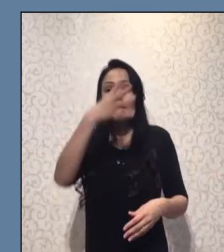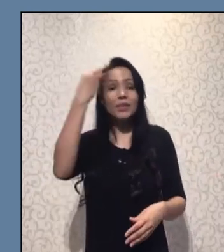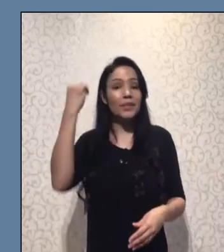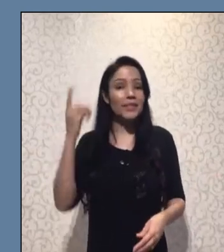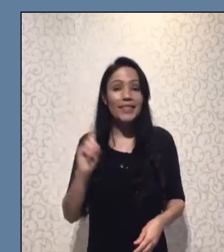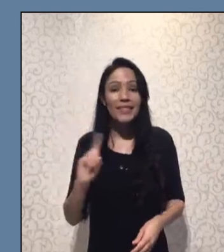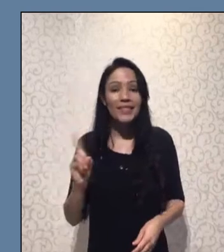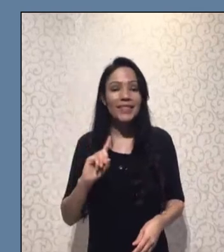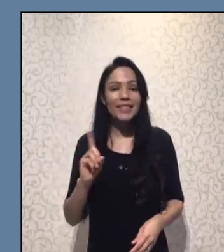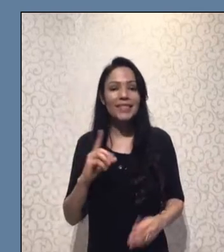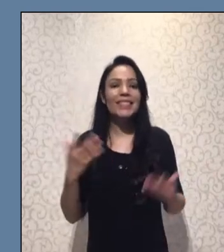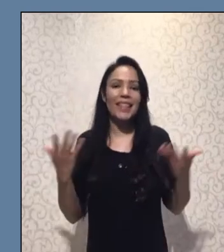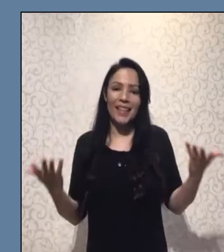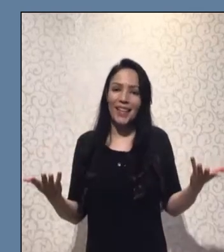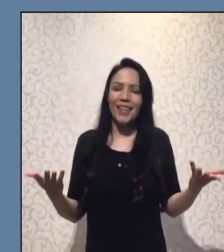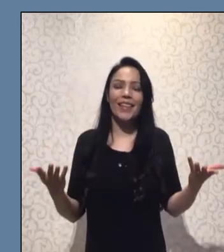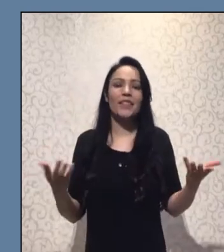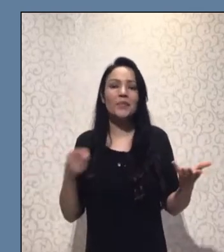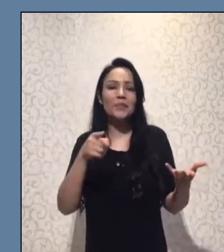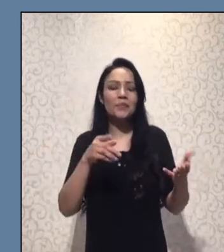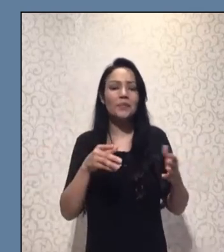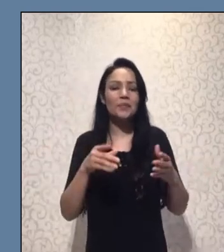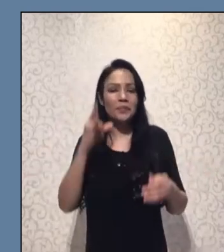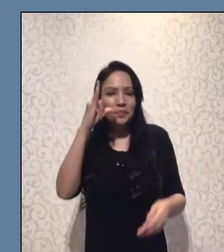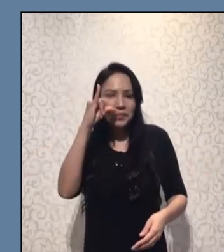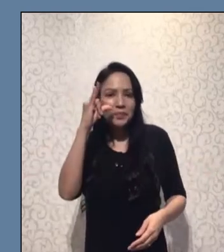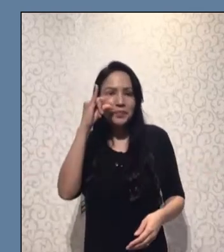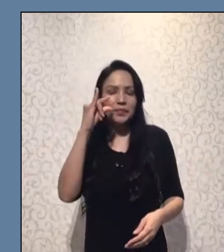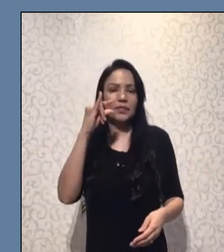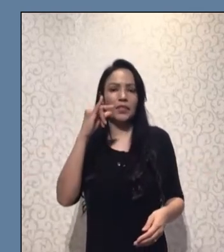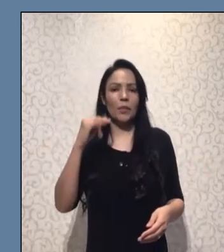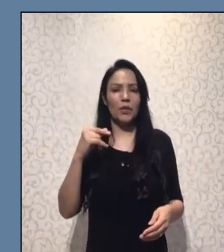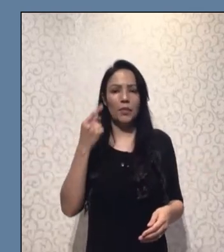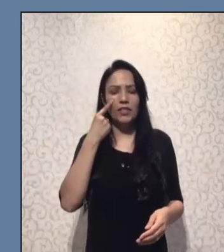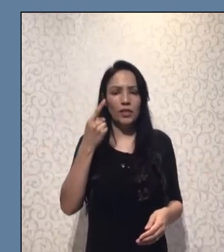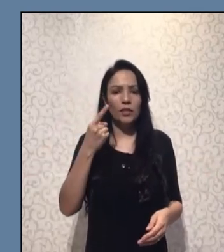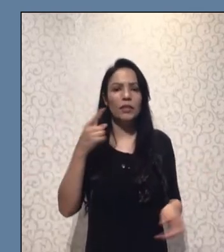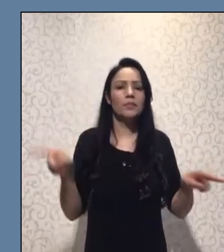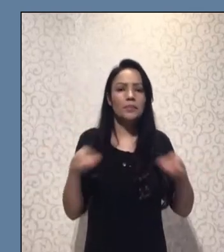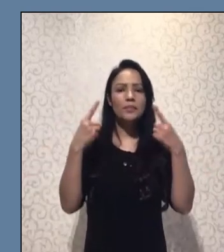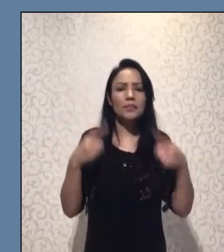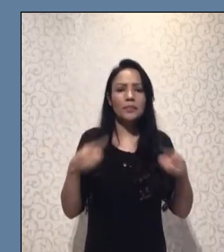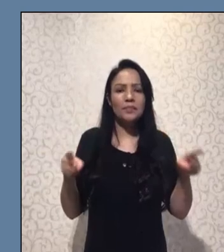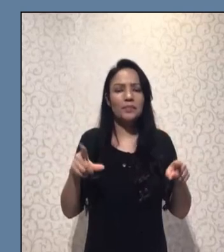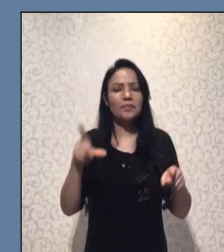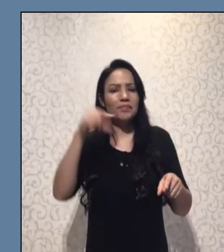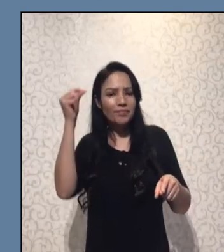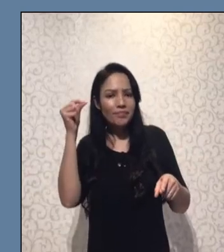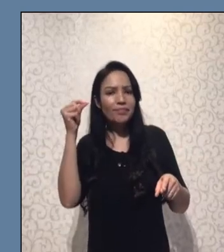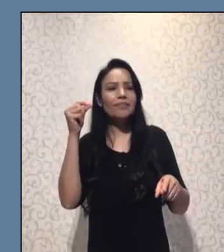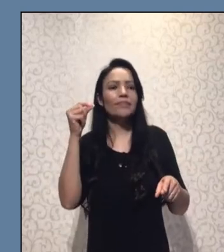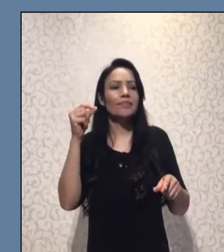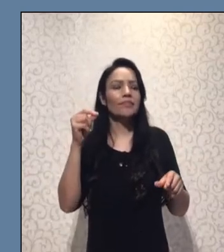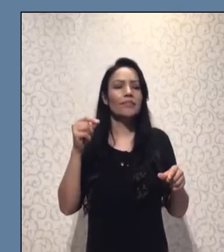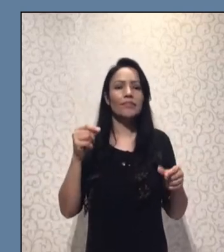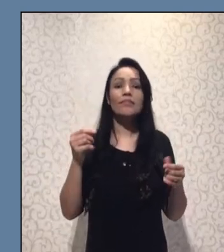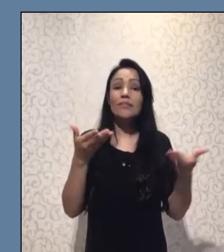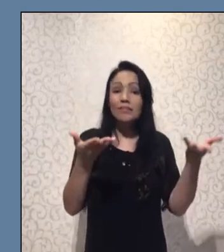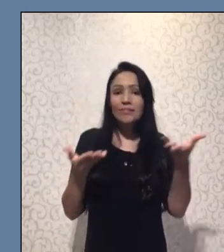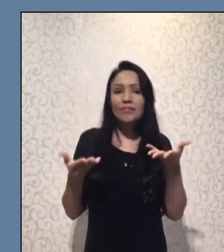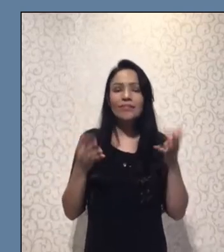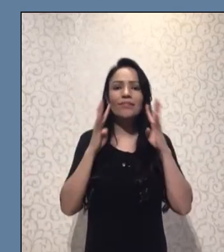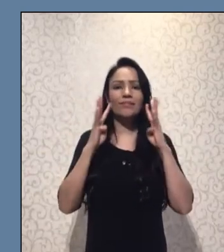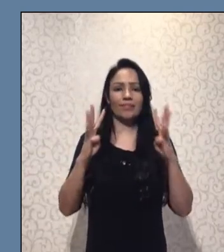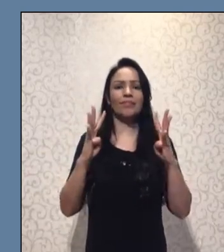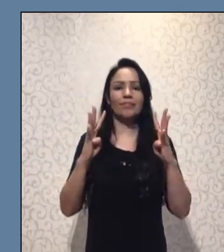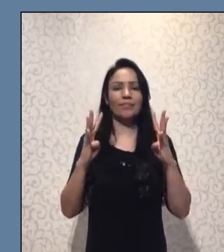entendeu? Se você abre o meu Instagram e vê as músicas que eu escolhi para determinada obra, está sendo chamada a atenção para a